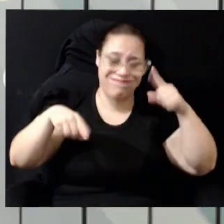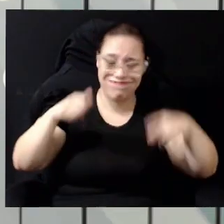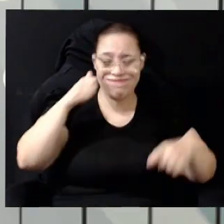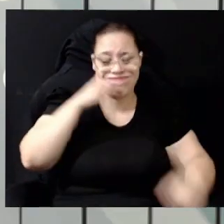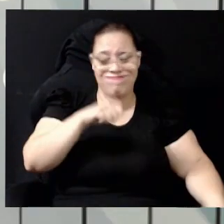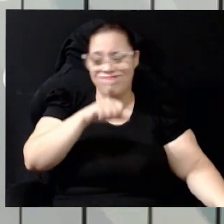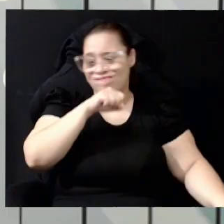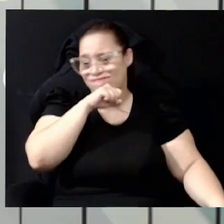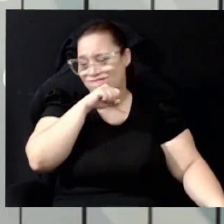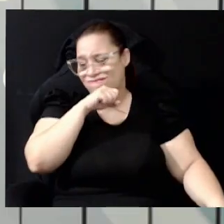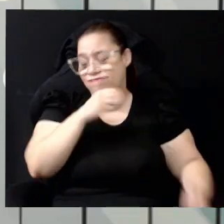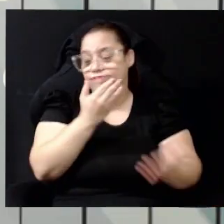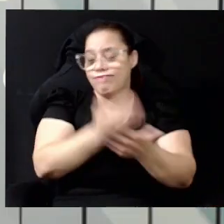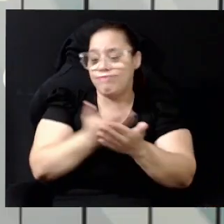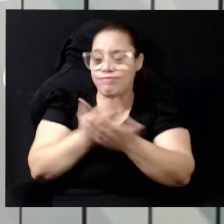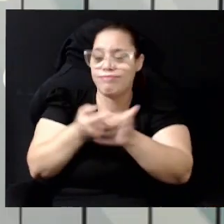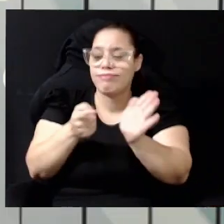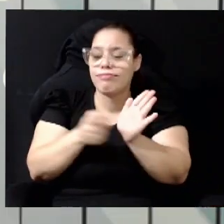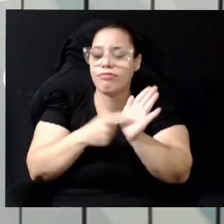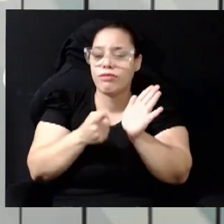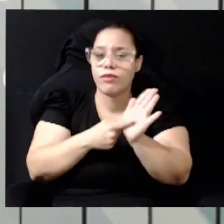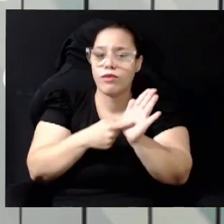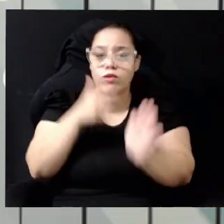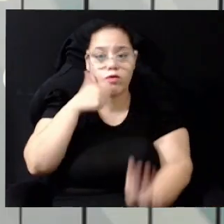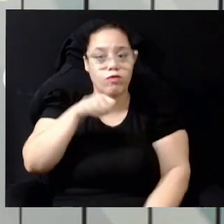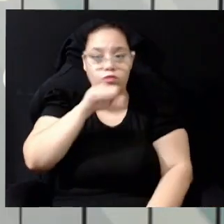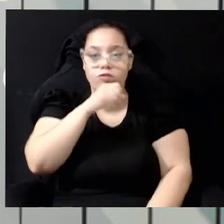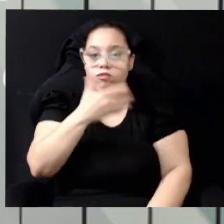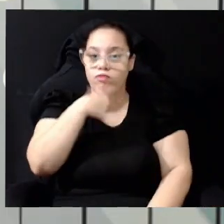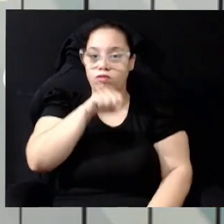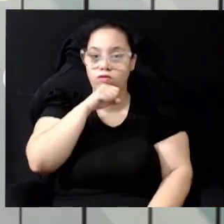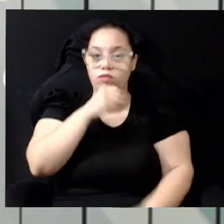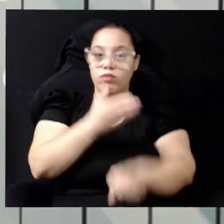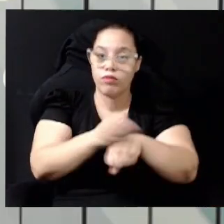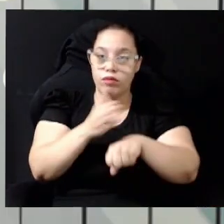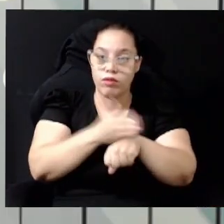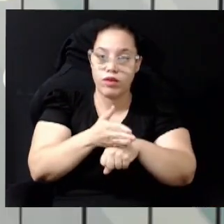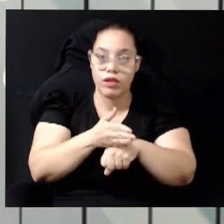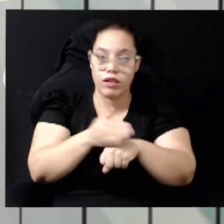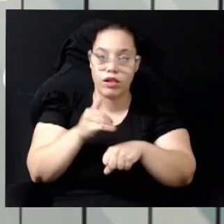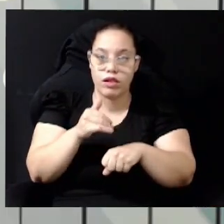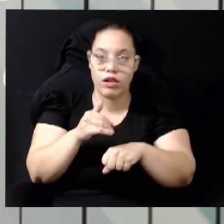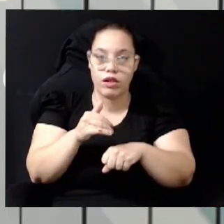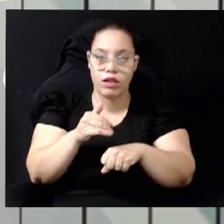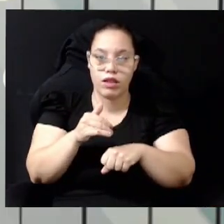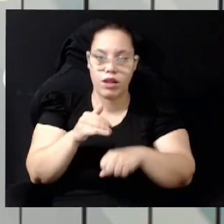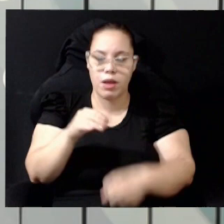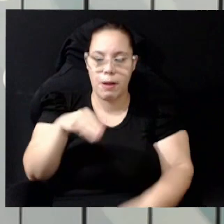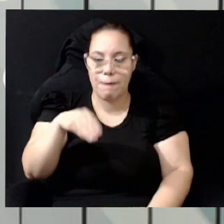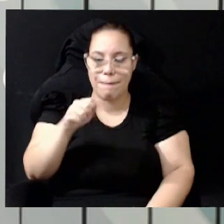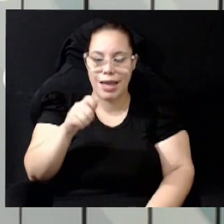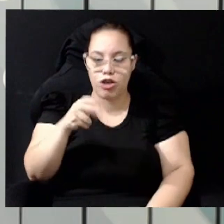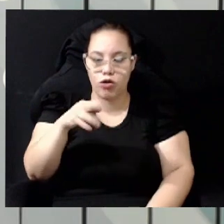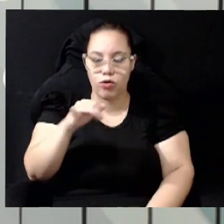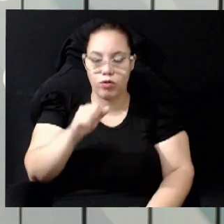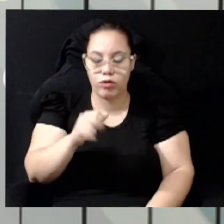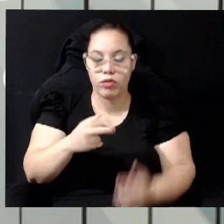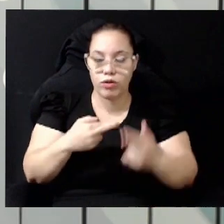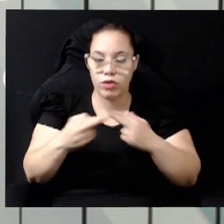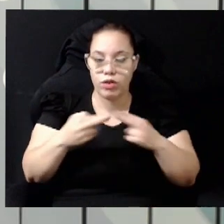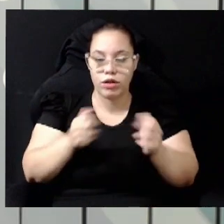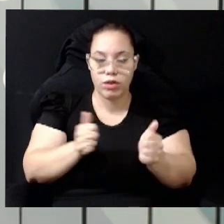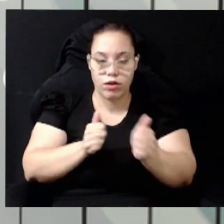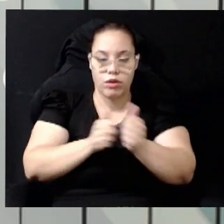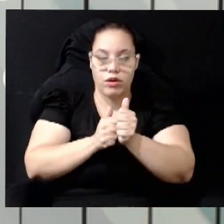estudos mostram que pais e mães que praticam mindfulness têm uma relação mais próxima com os